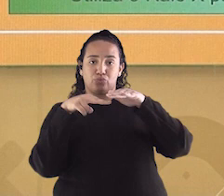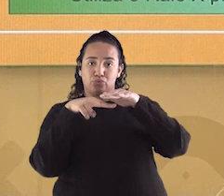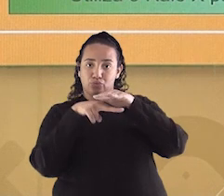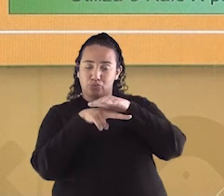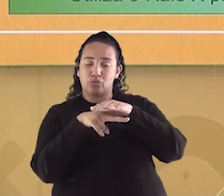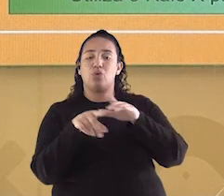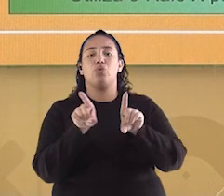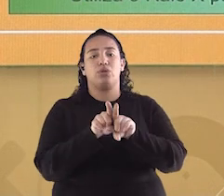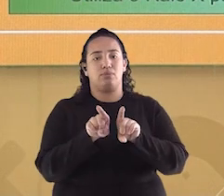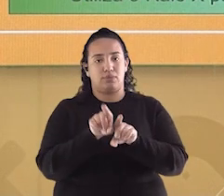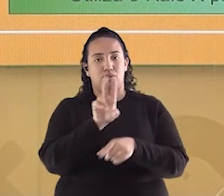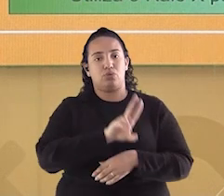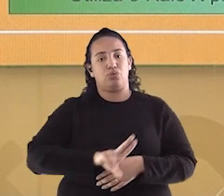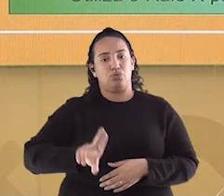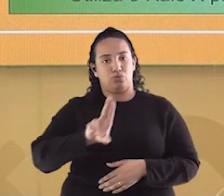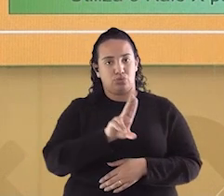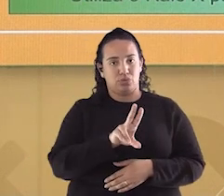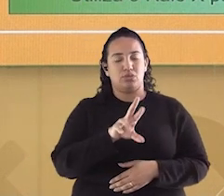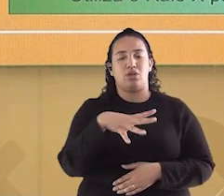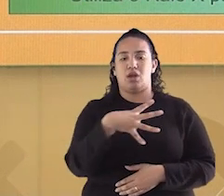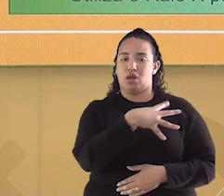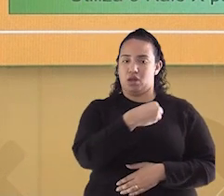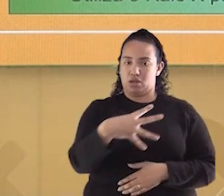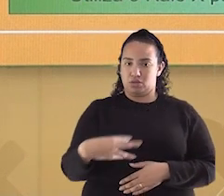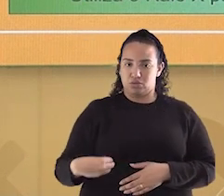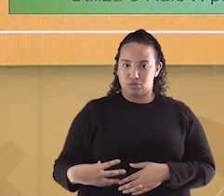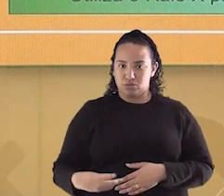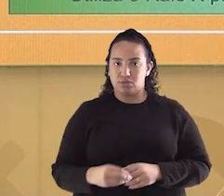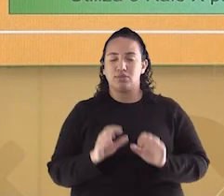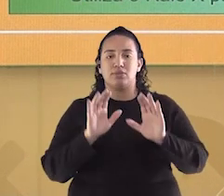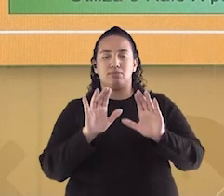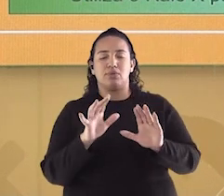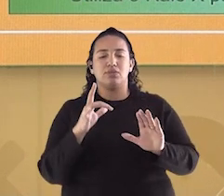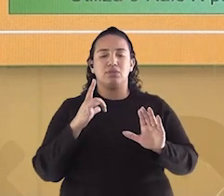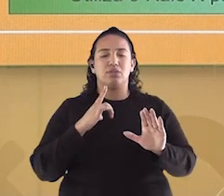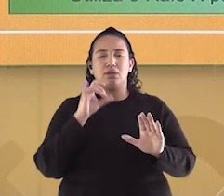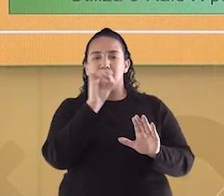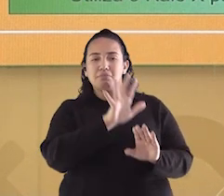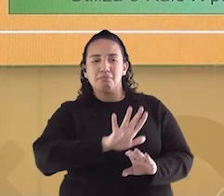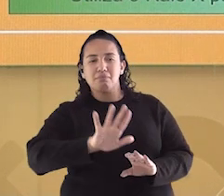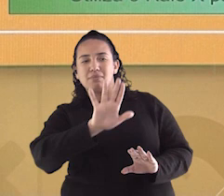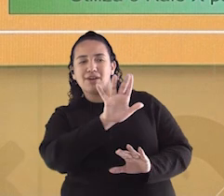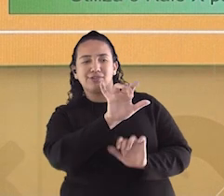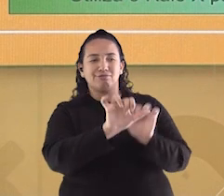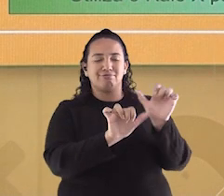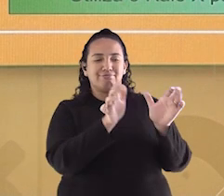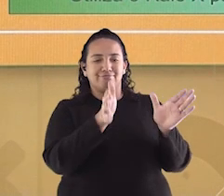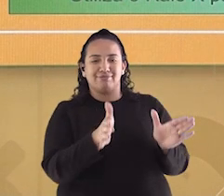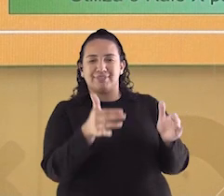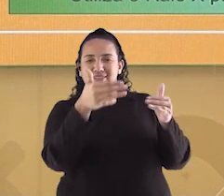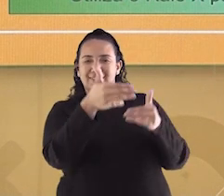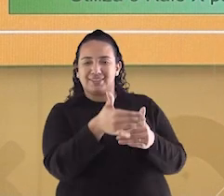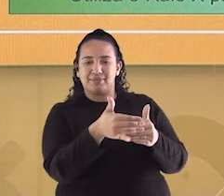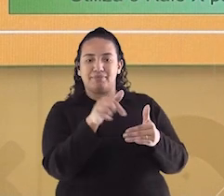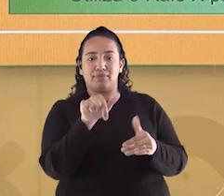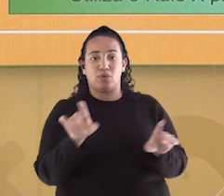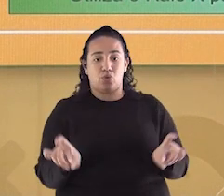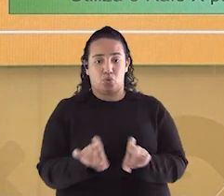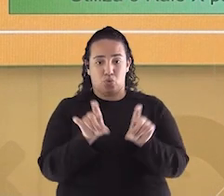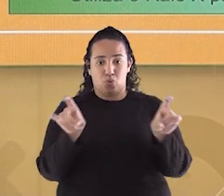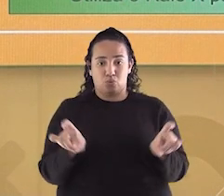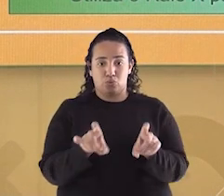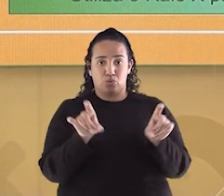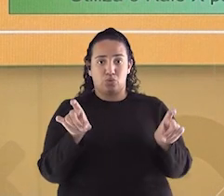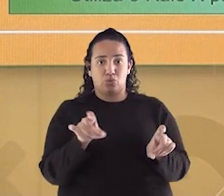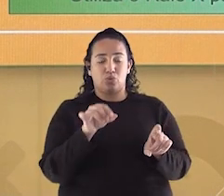cortes virtuais de modo que remonta a imagem que ela está analisando. O computador, então,